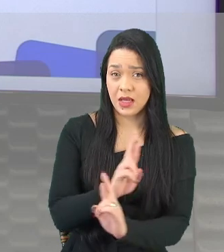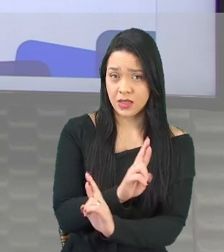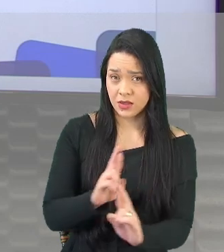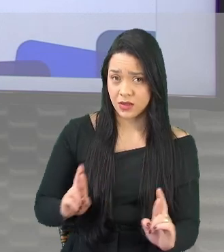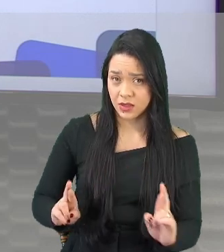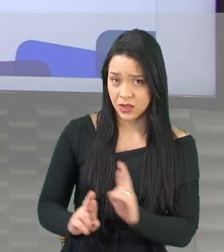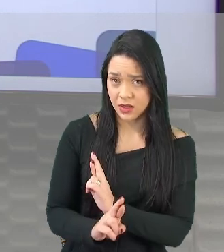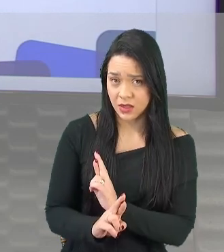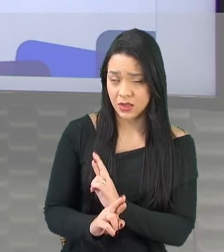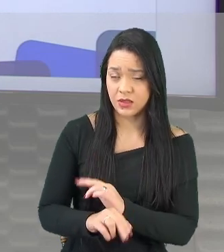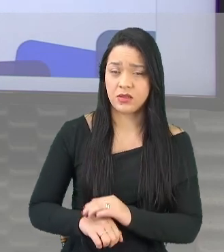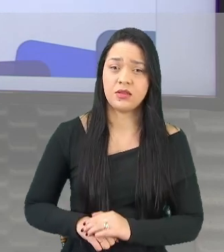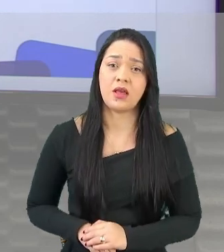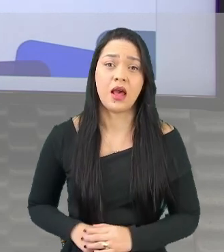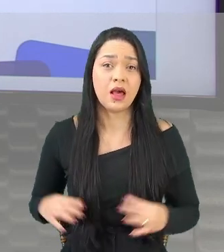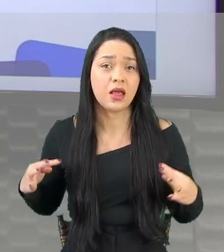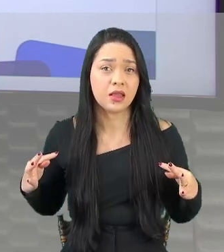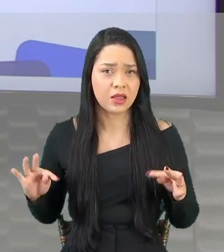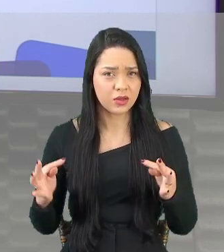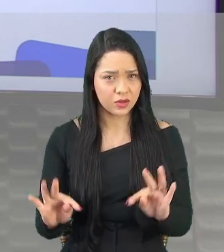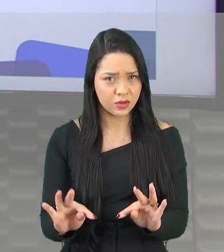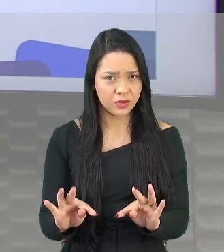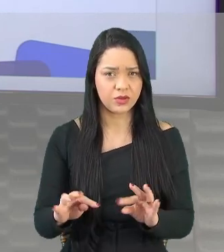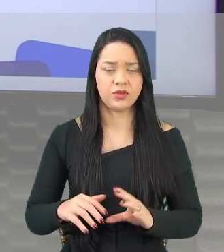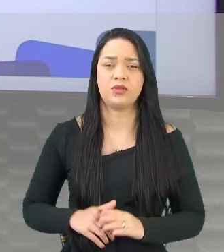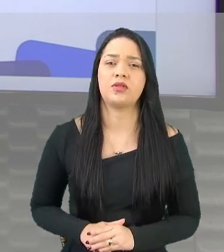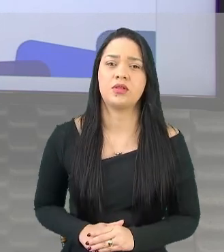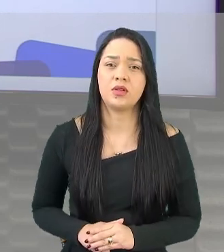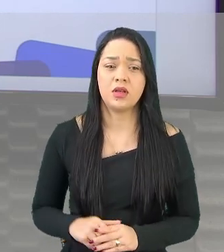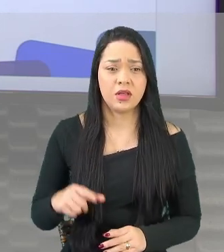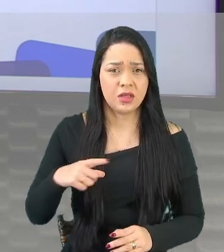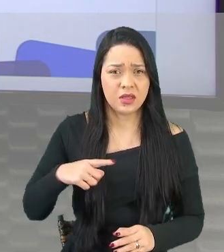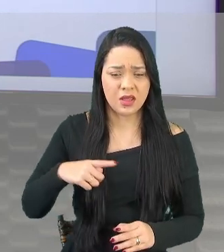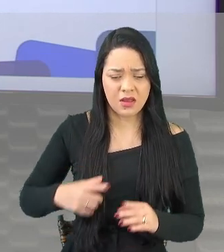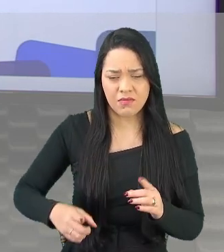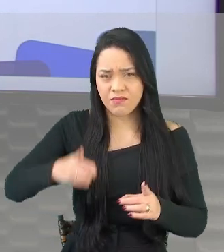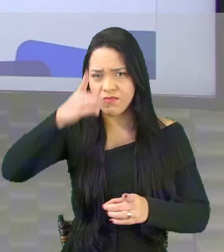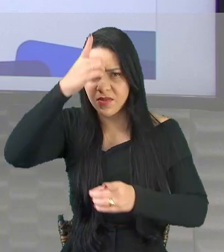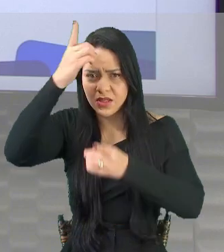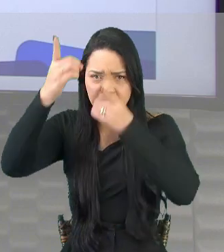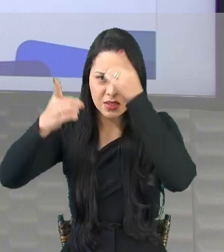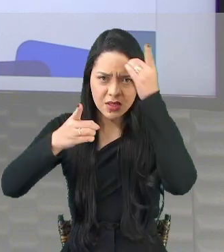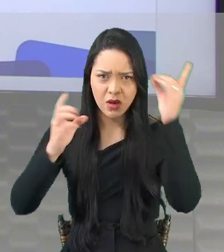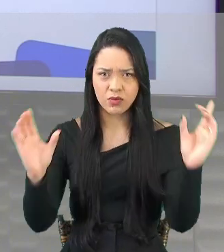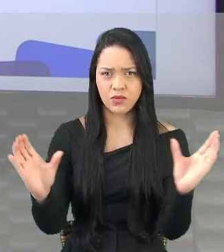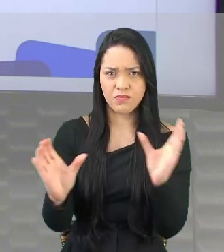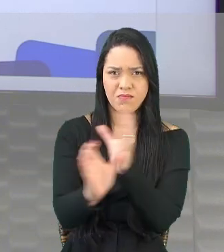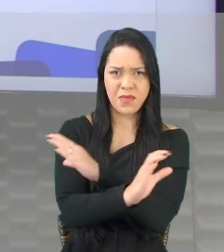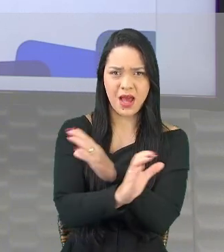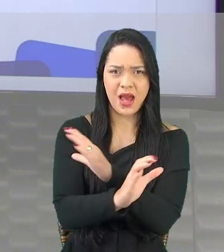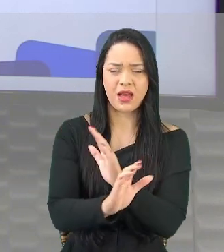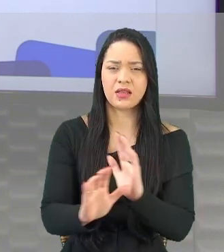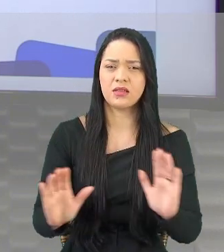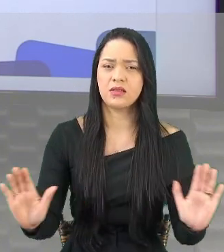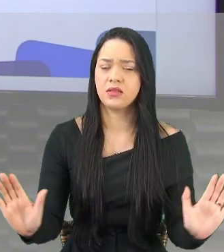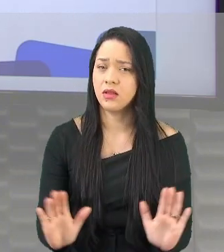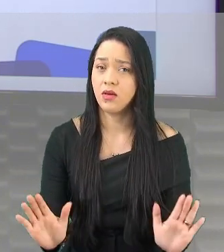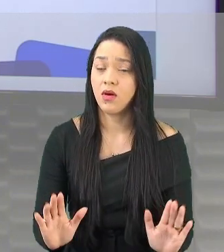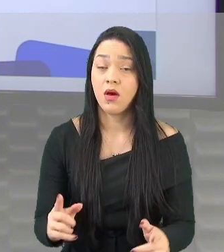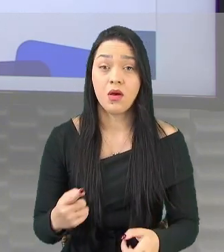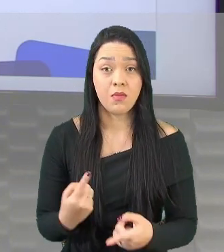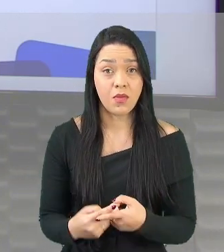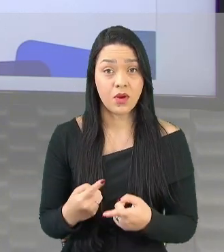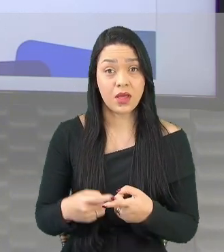de máquinas, de maquinários, não é isso. Até porque, quando se trata de revolução industrial, está